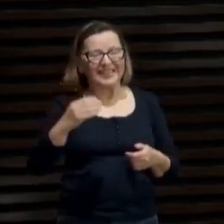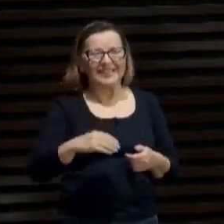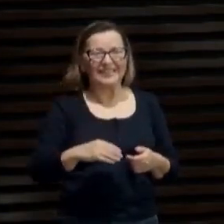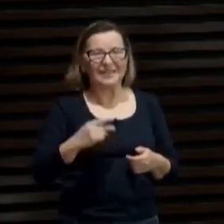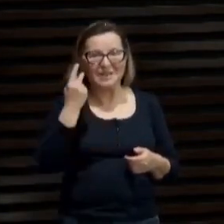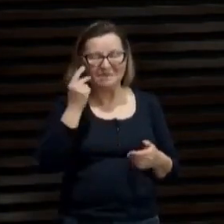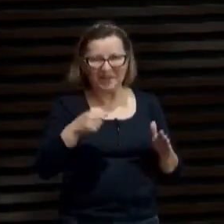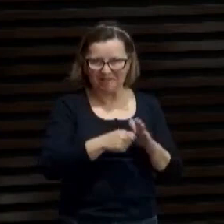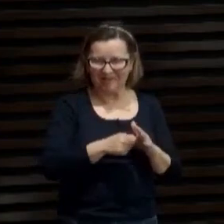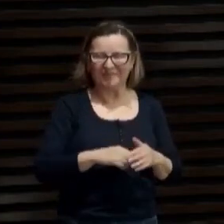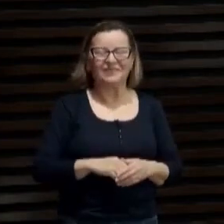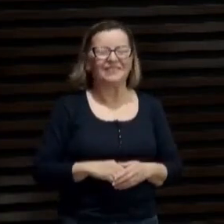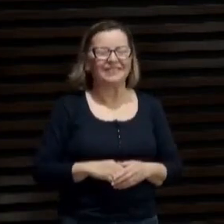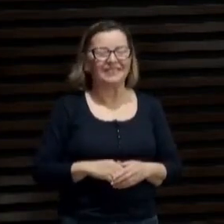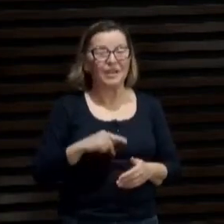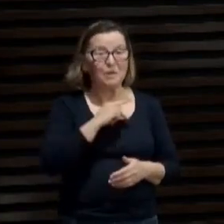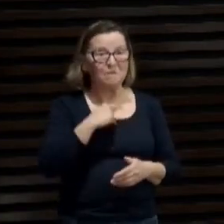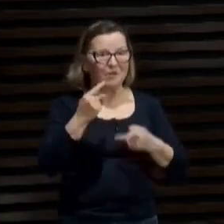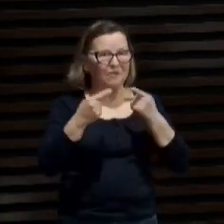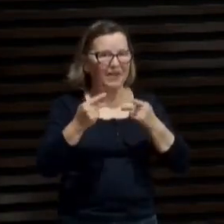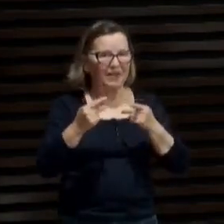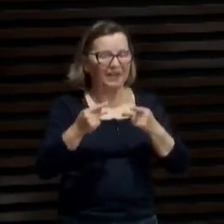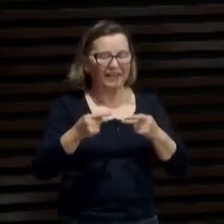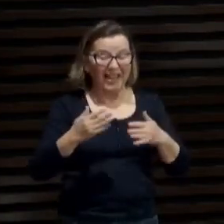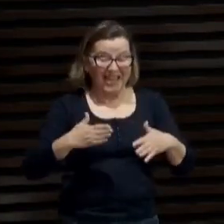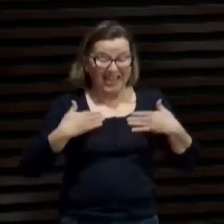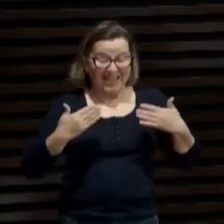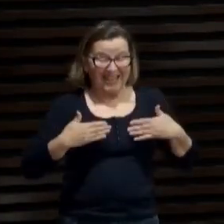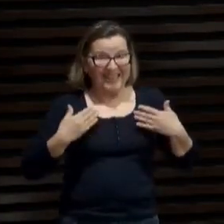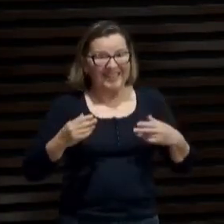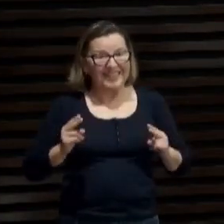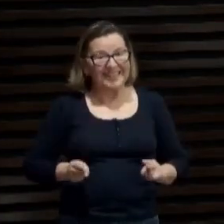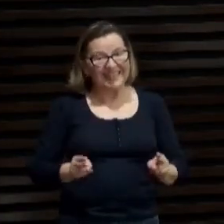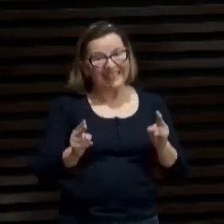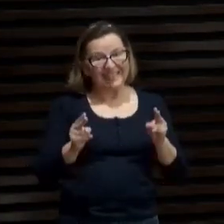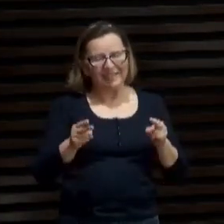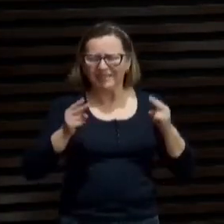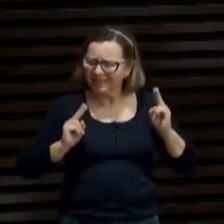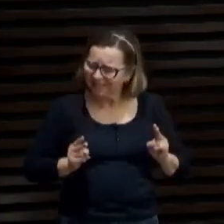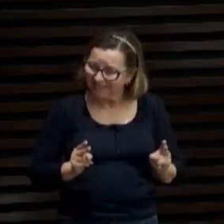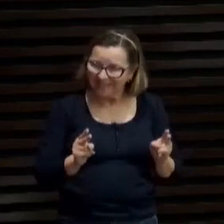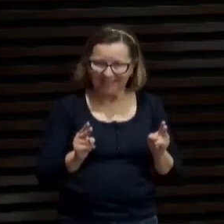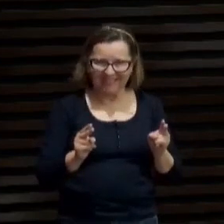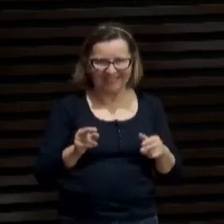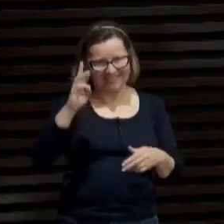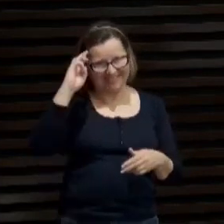Bíblia diz assim, Paulo diz, alegrai-vos sempre, sempre, sempre no